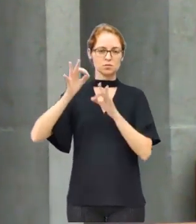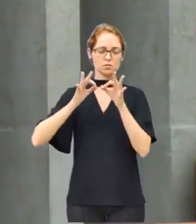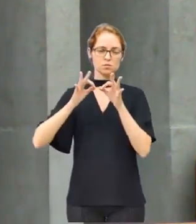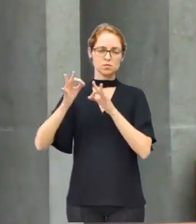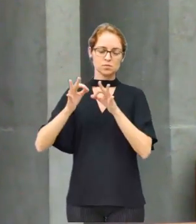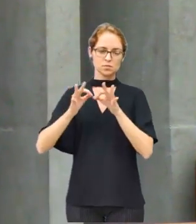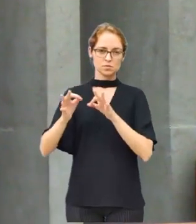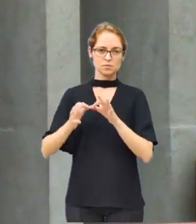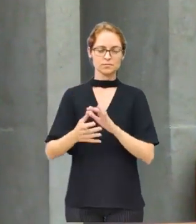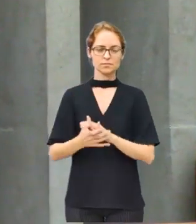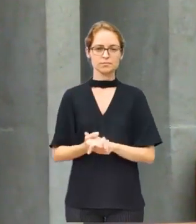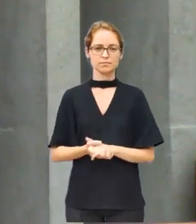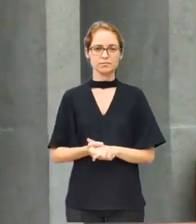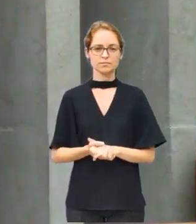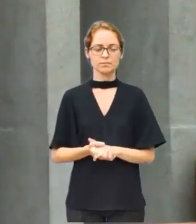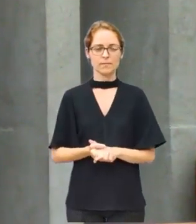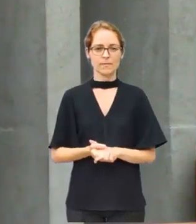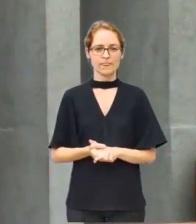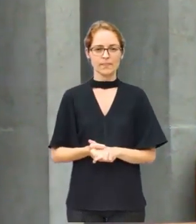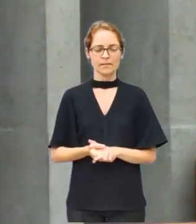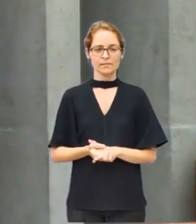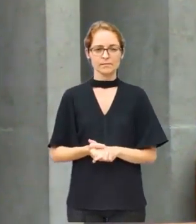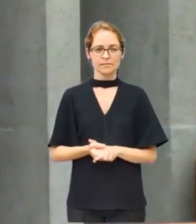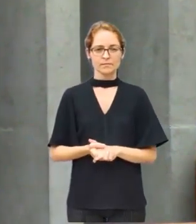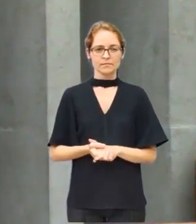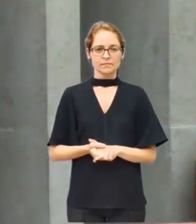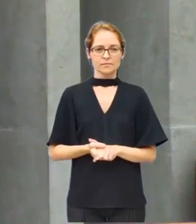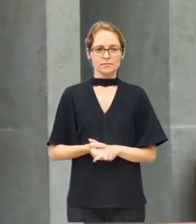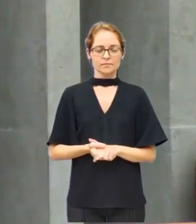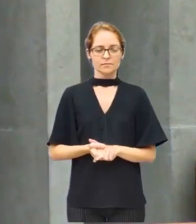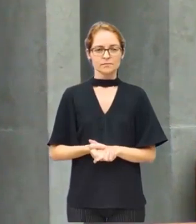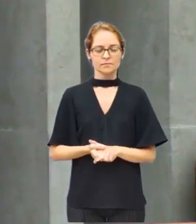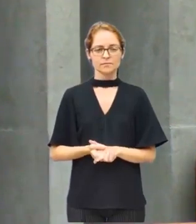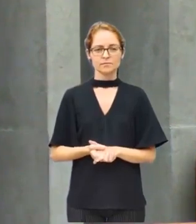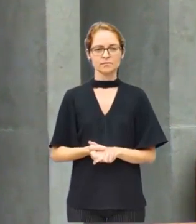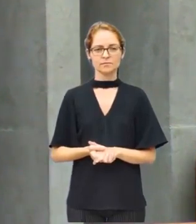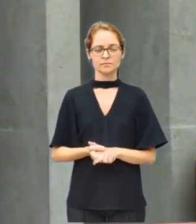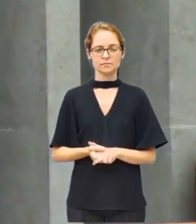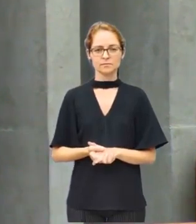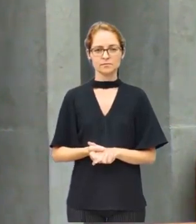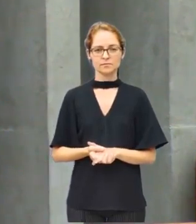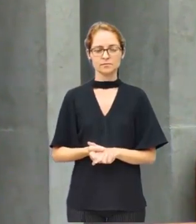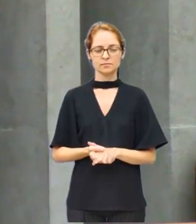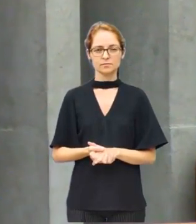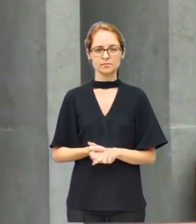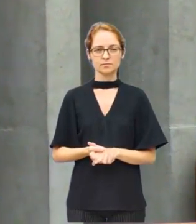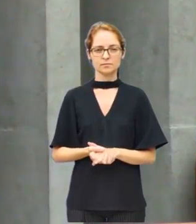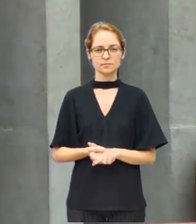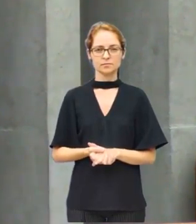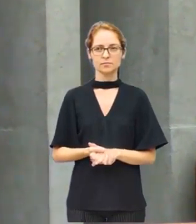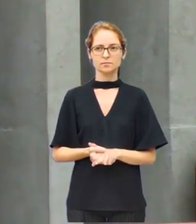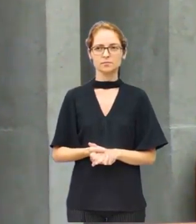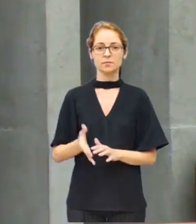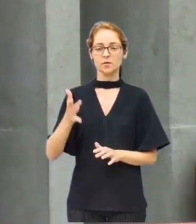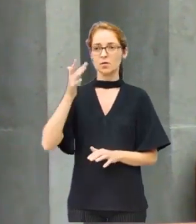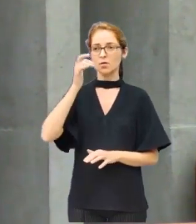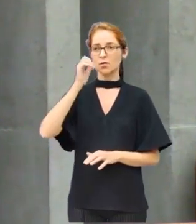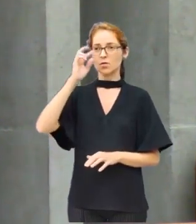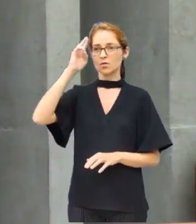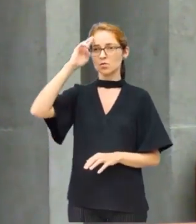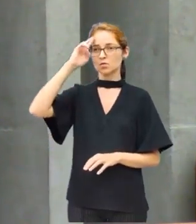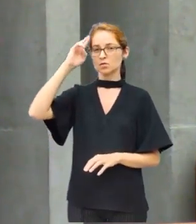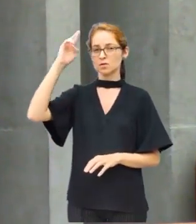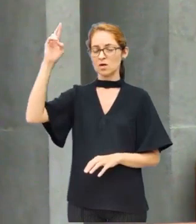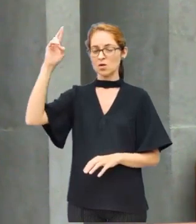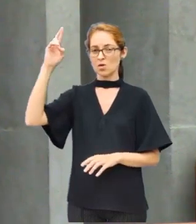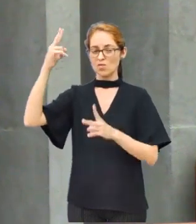a partir do versículo 4... diz: o Senhor lançou sobre o mar um forte vento e